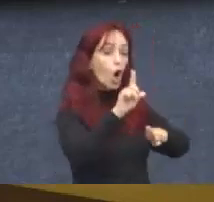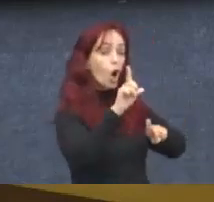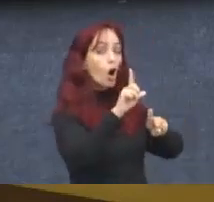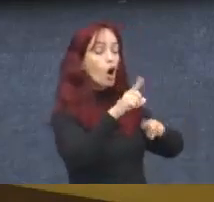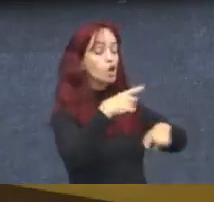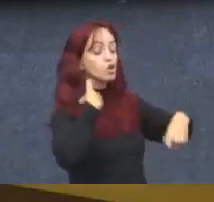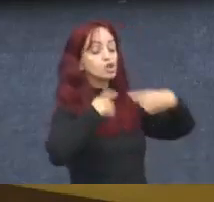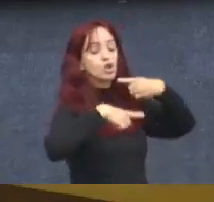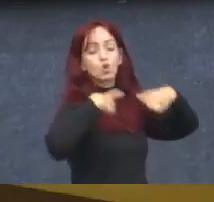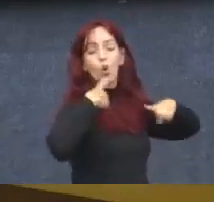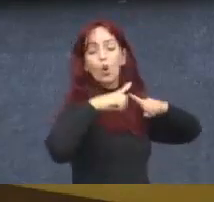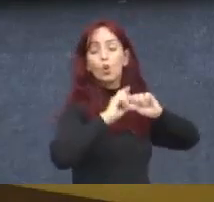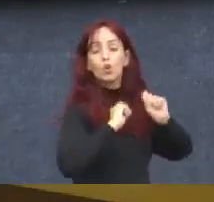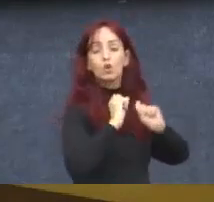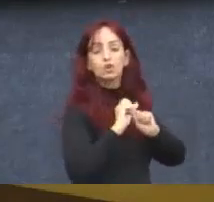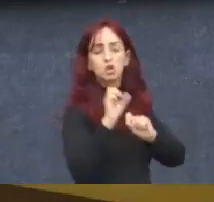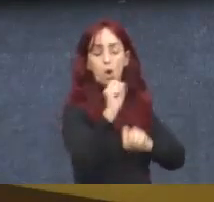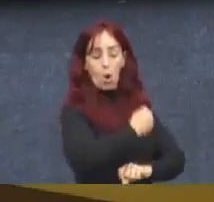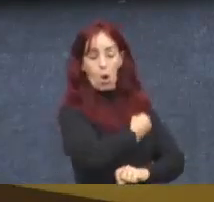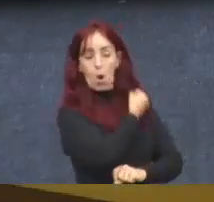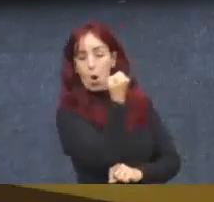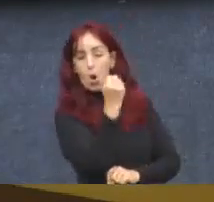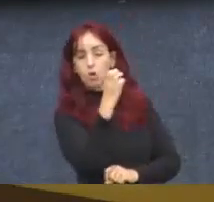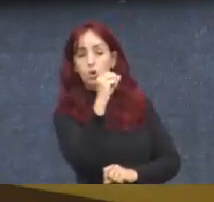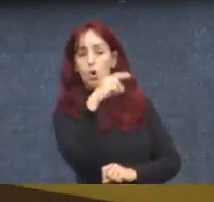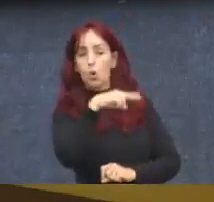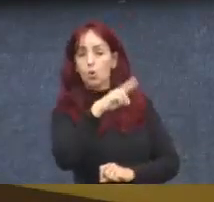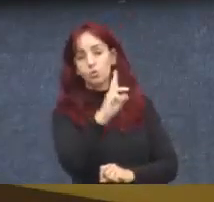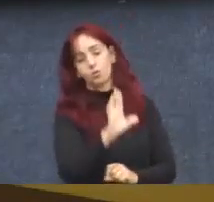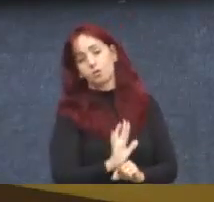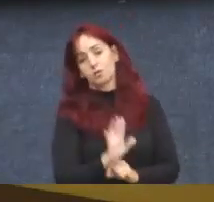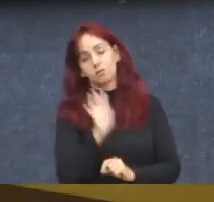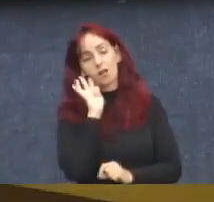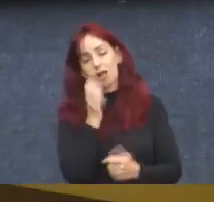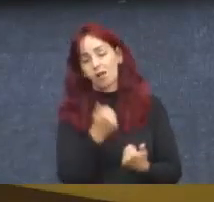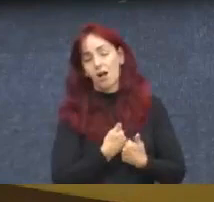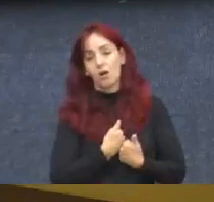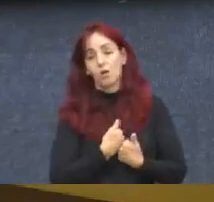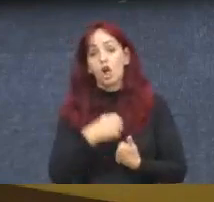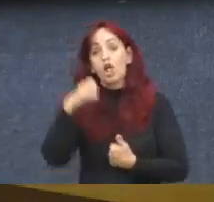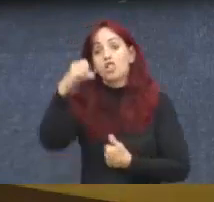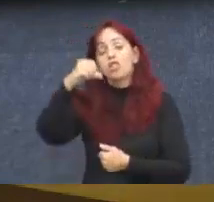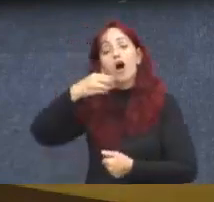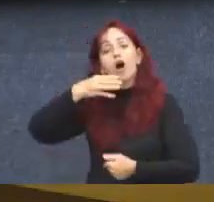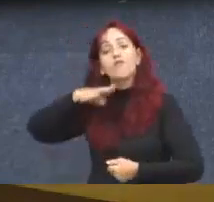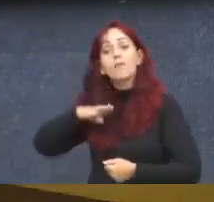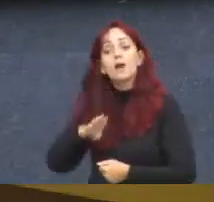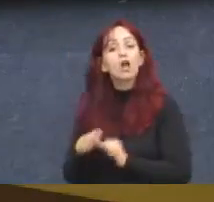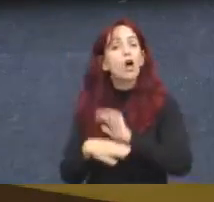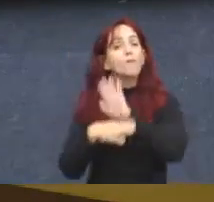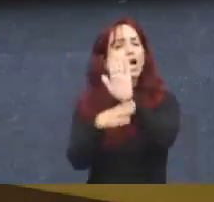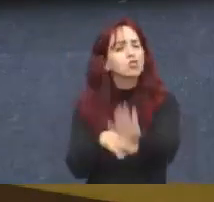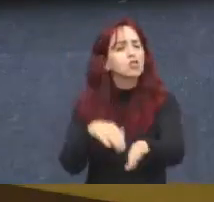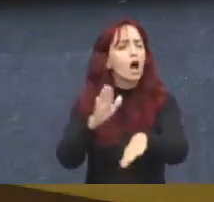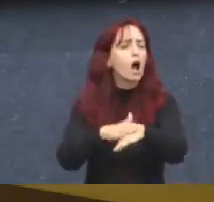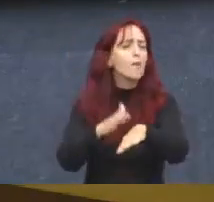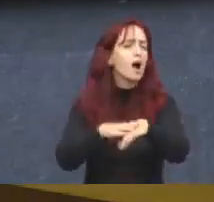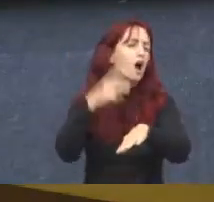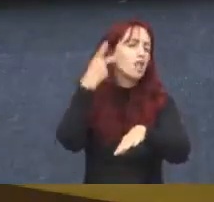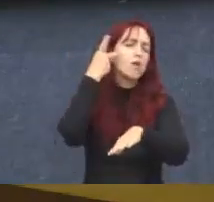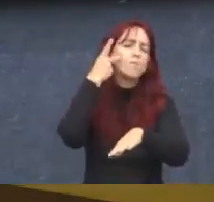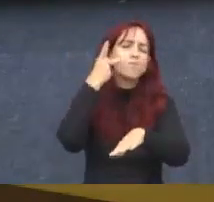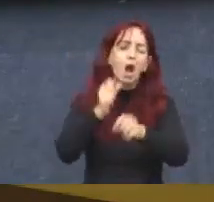ONU. Que beleza esse governo. Mísero 9 milhões para ajudar na maior tragédia de São